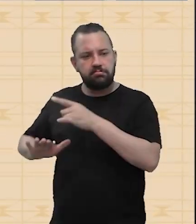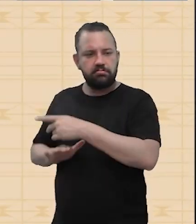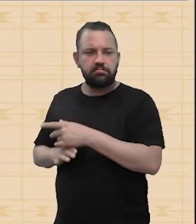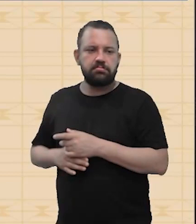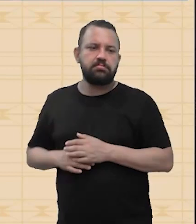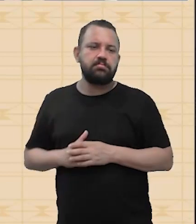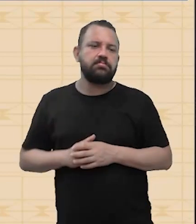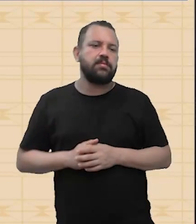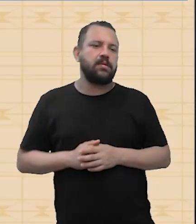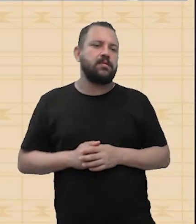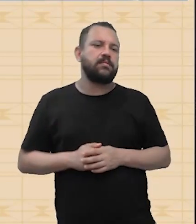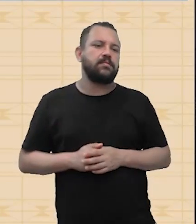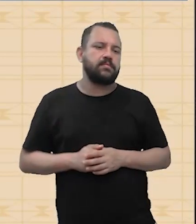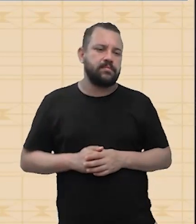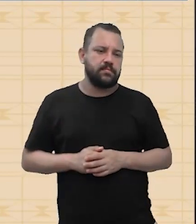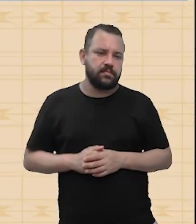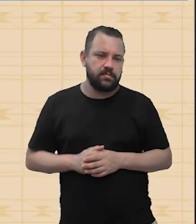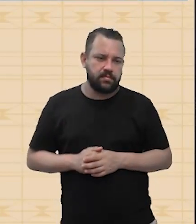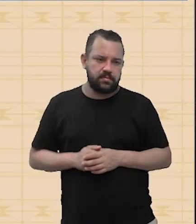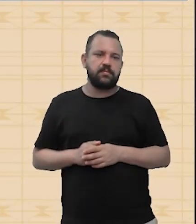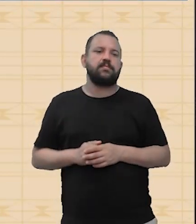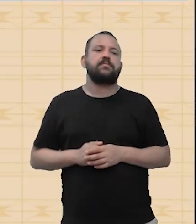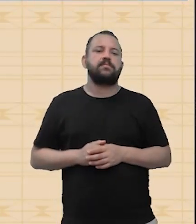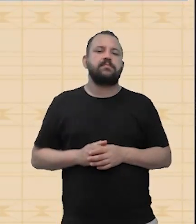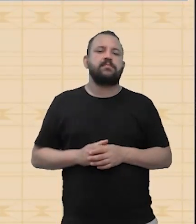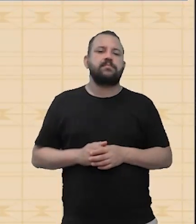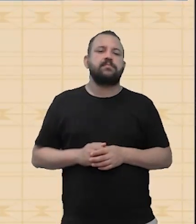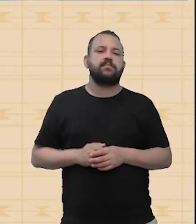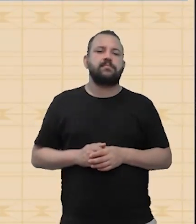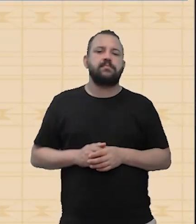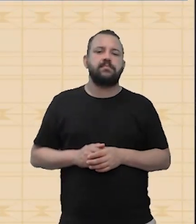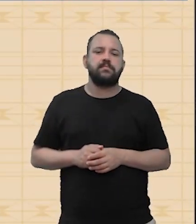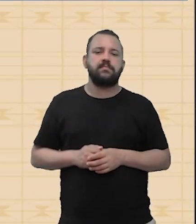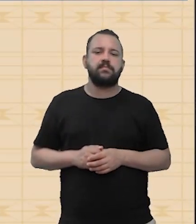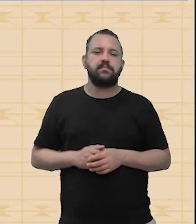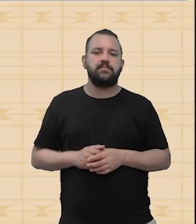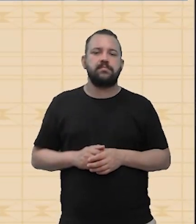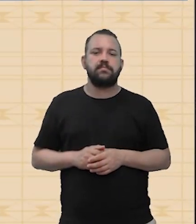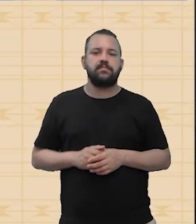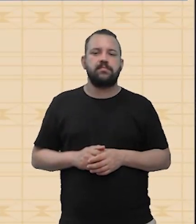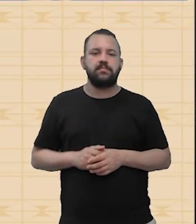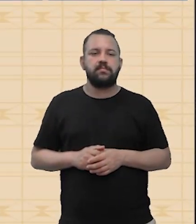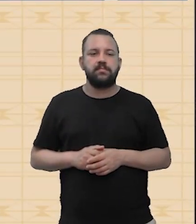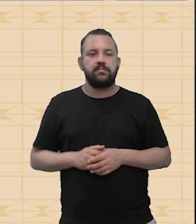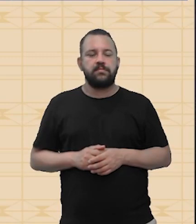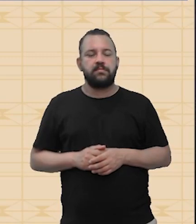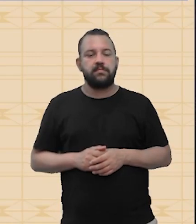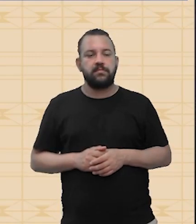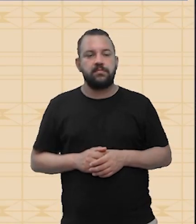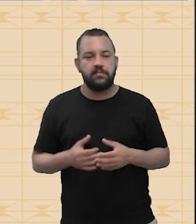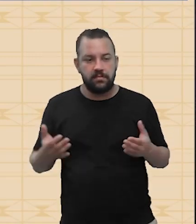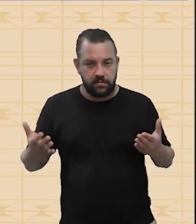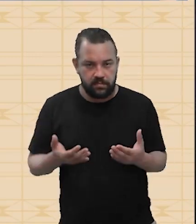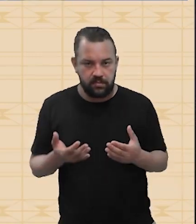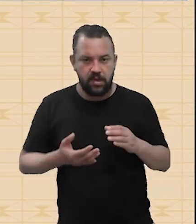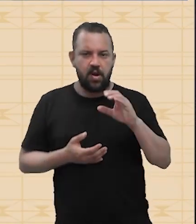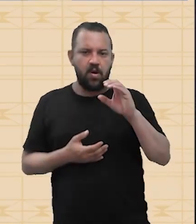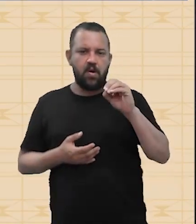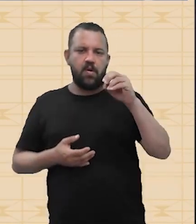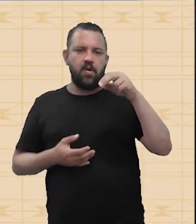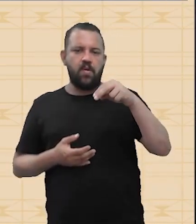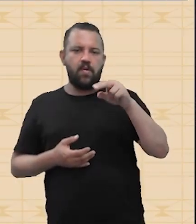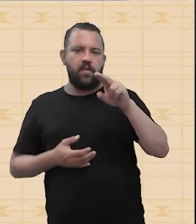muito bem nos meios gasosos e nem nos meios líquidos. No próximo meio de propagação vem a convecção. E o que é